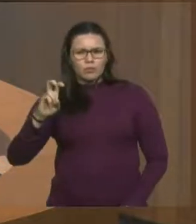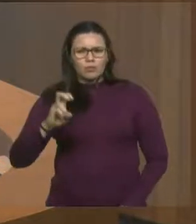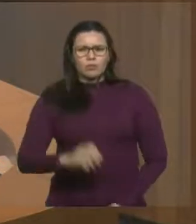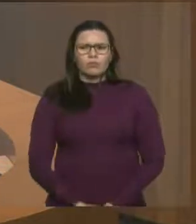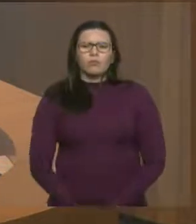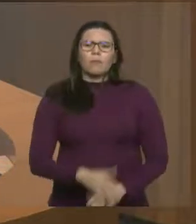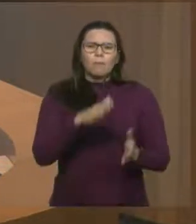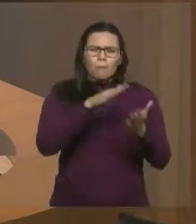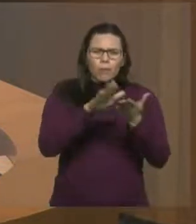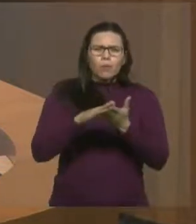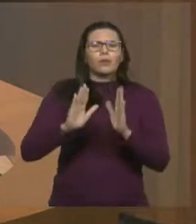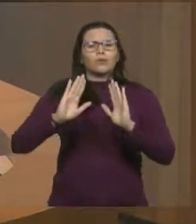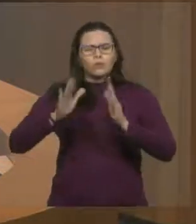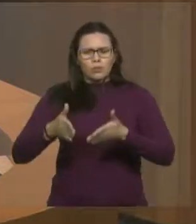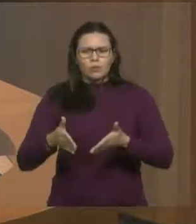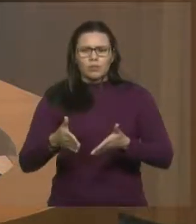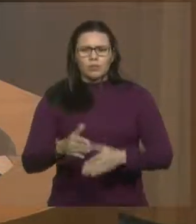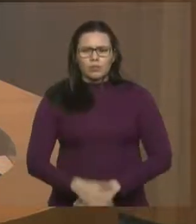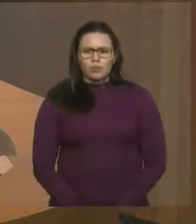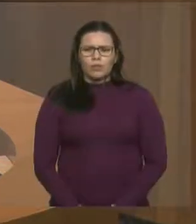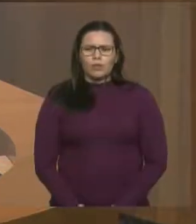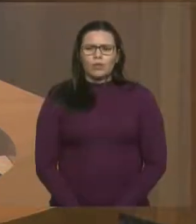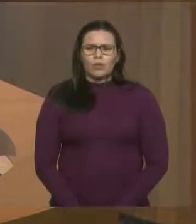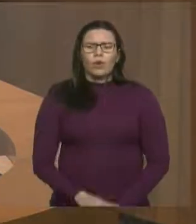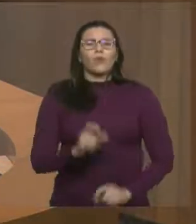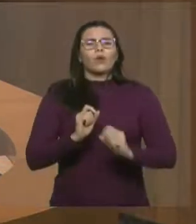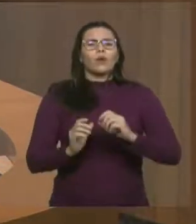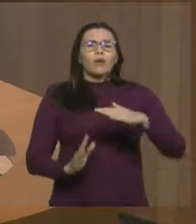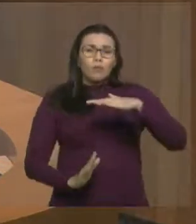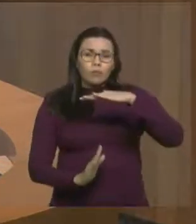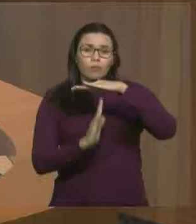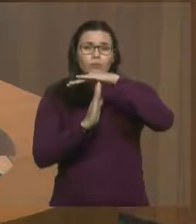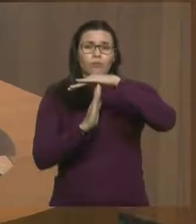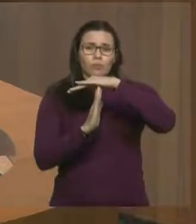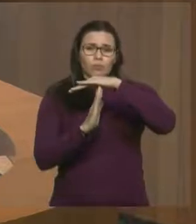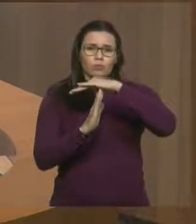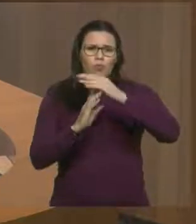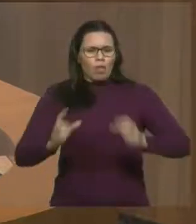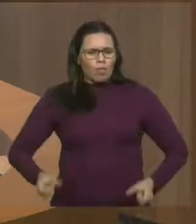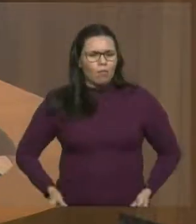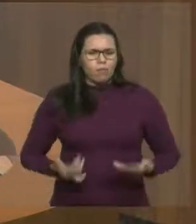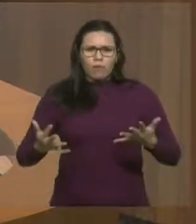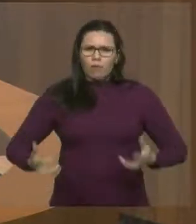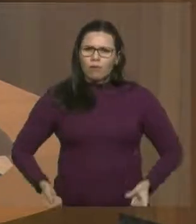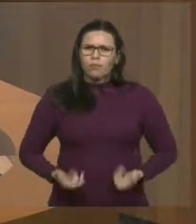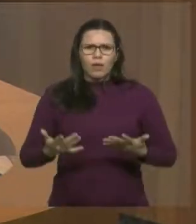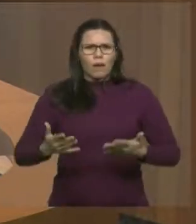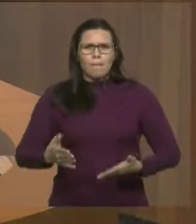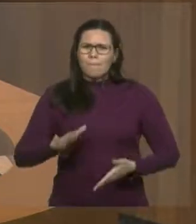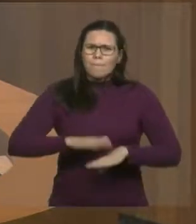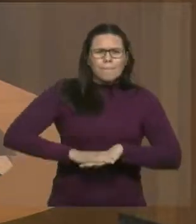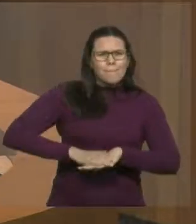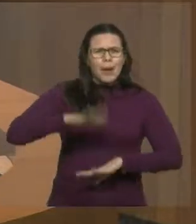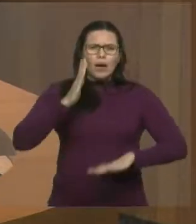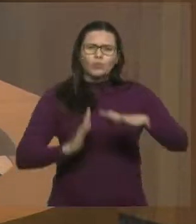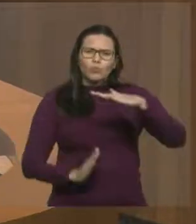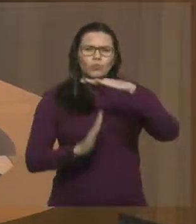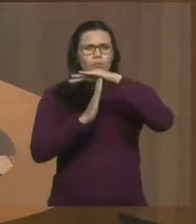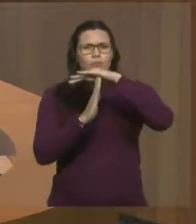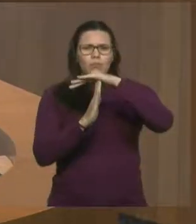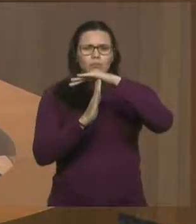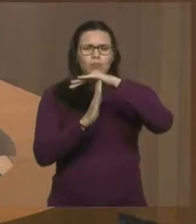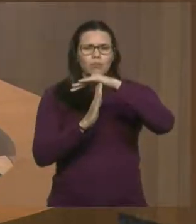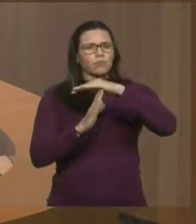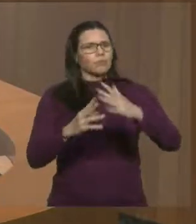hoje. Teto de gastos públicos, você não pode gastar além do que está previsto no ano anterior